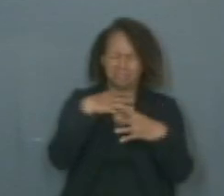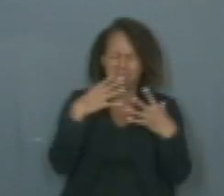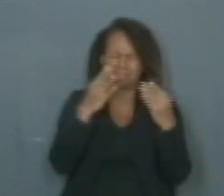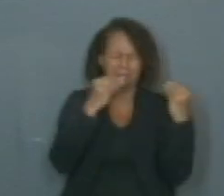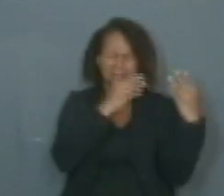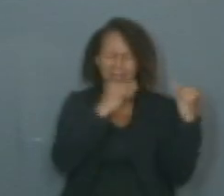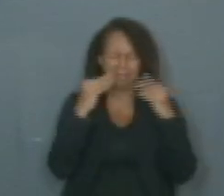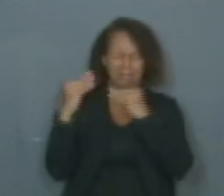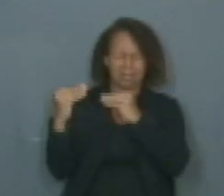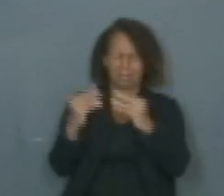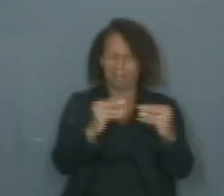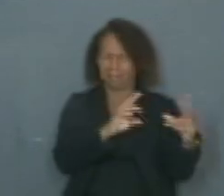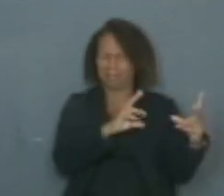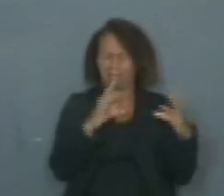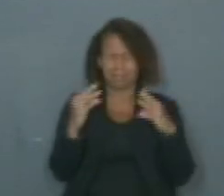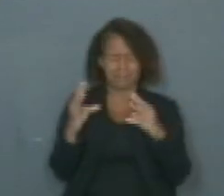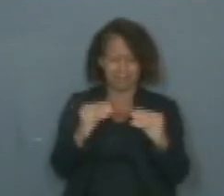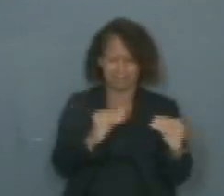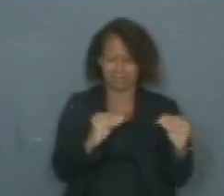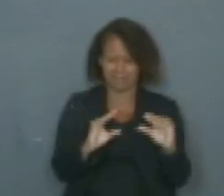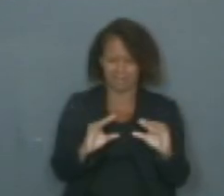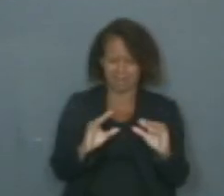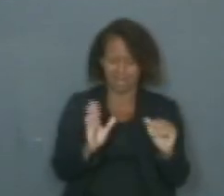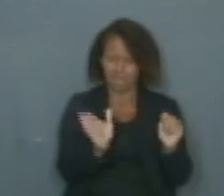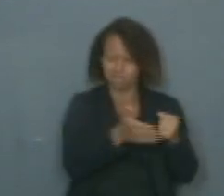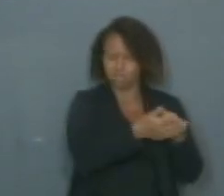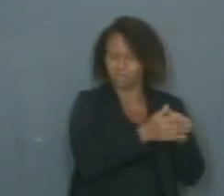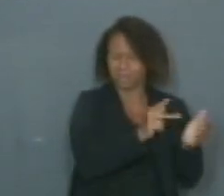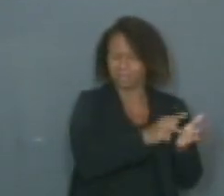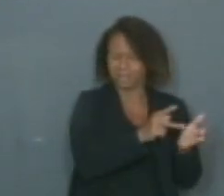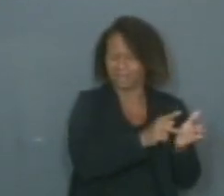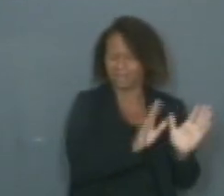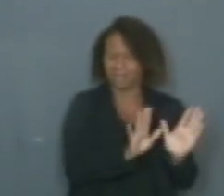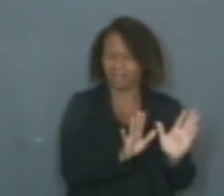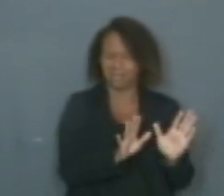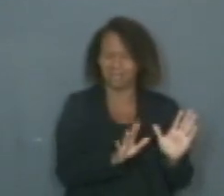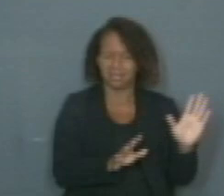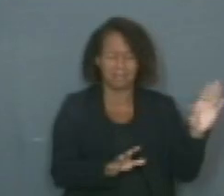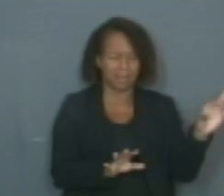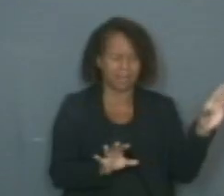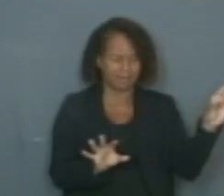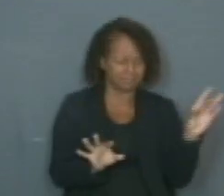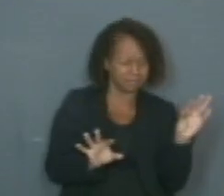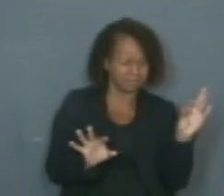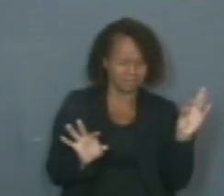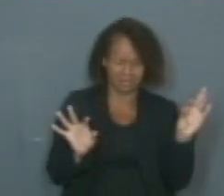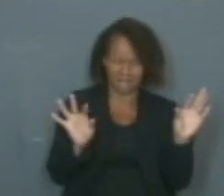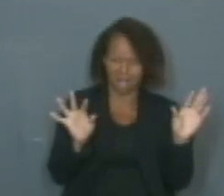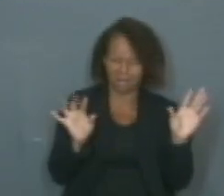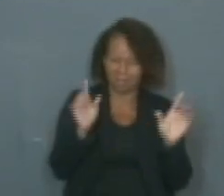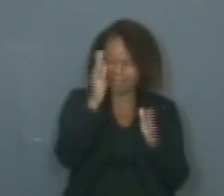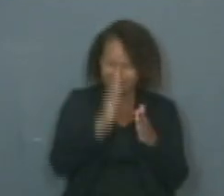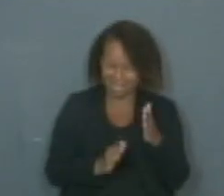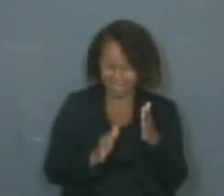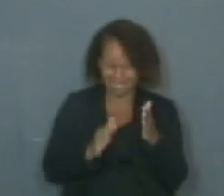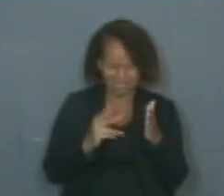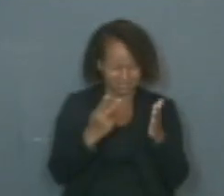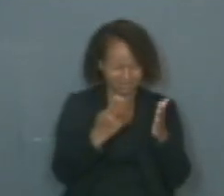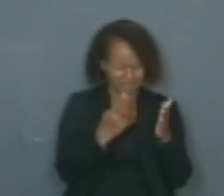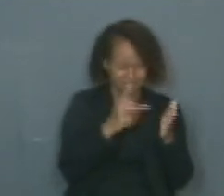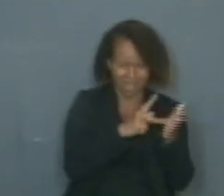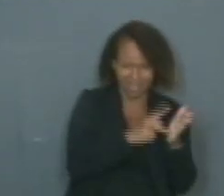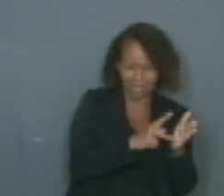tão séria de se esconder a verdade, de se pegar pedaços de verdades, meias